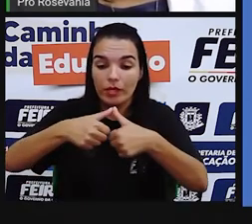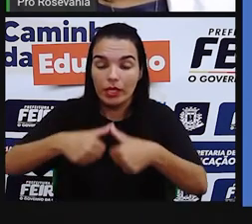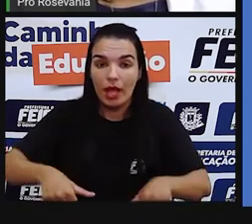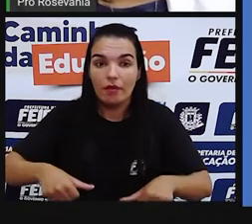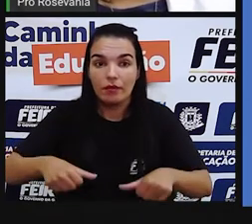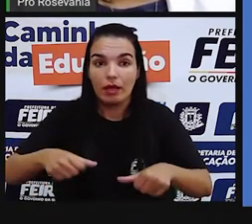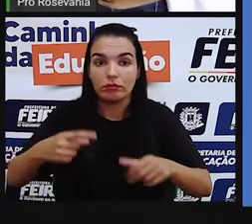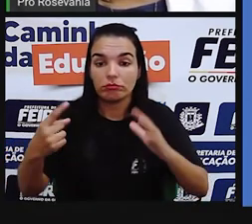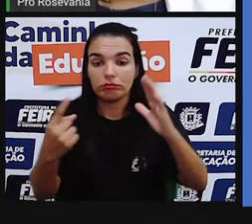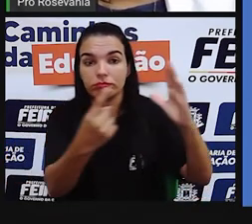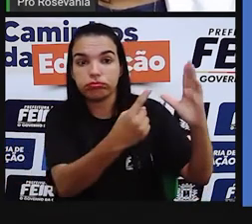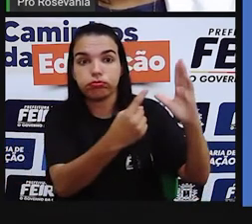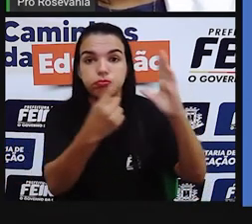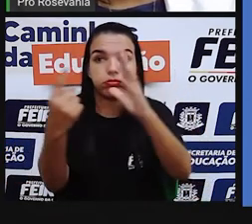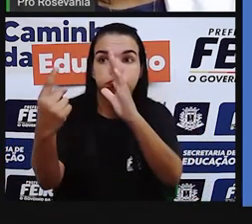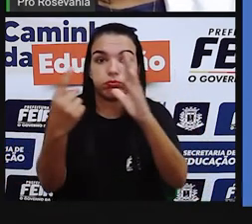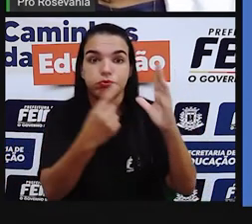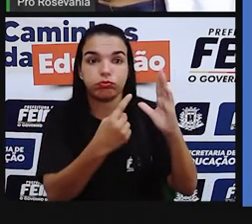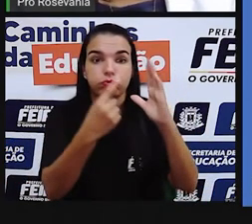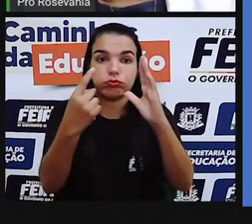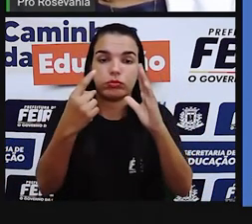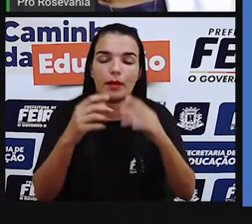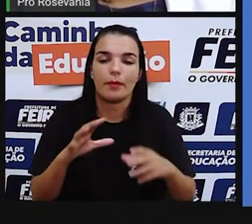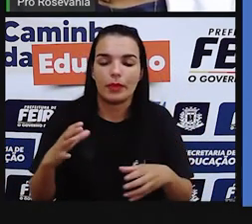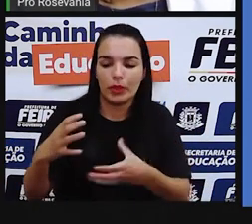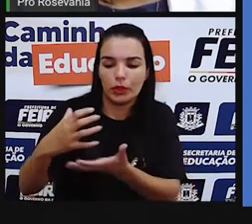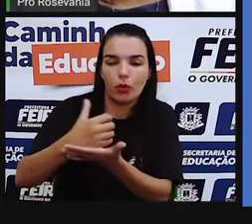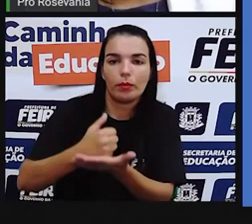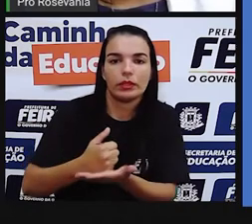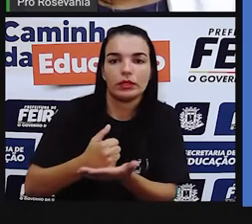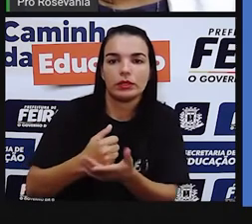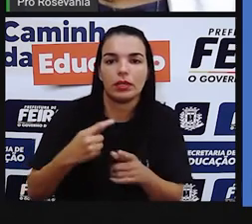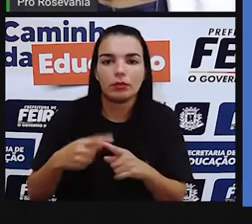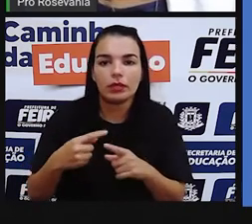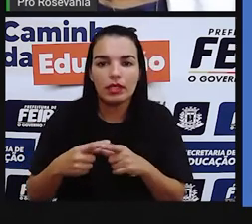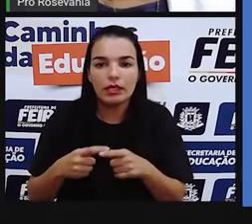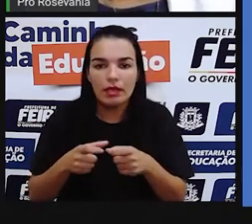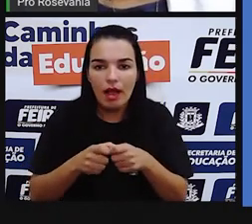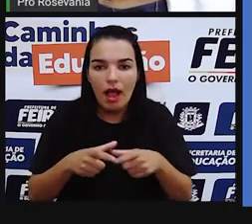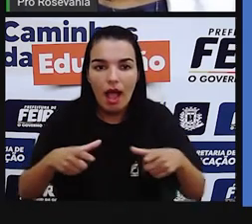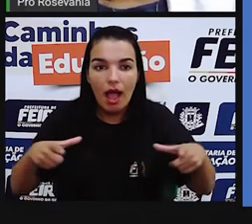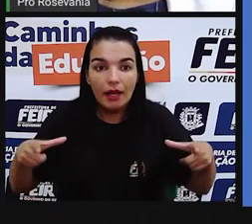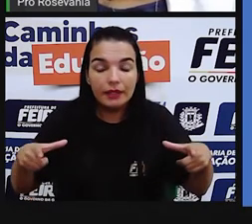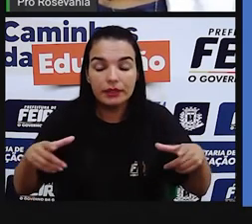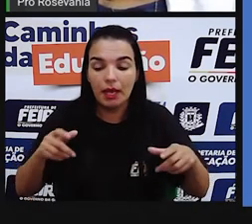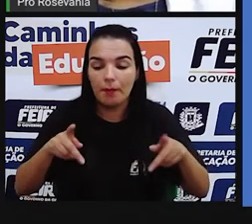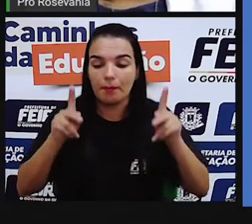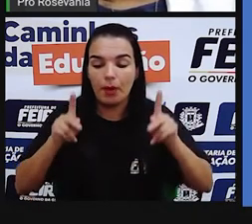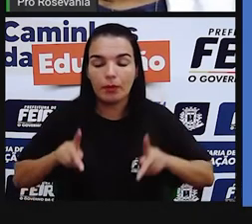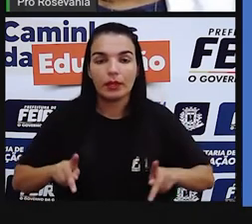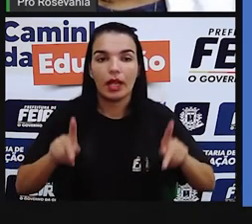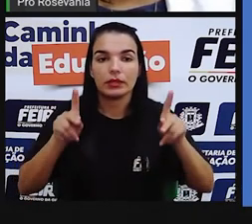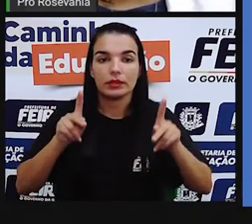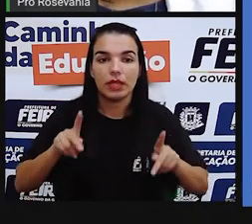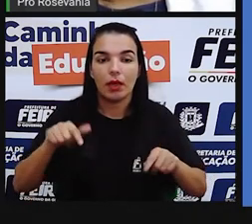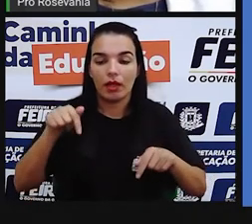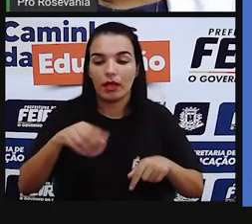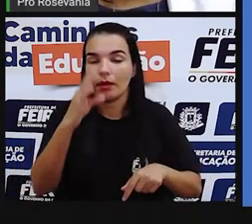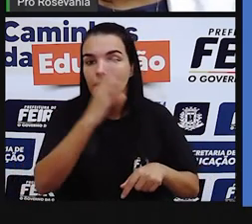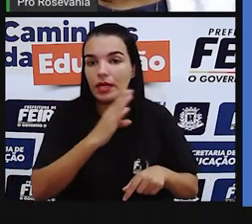também para a etnicidade do povo brasileiro. Grande parte da população brasileira é formada por imigrantes de várias partes